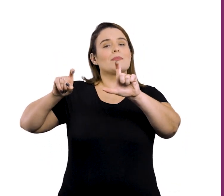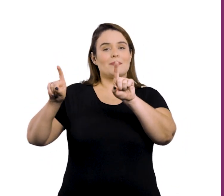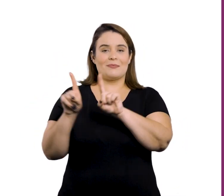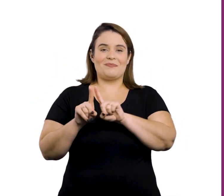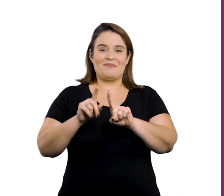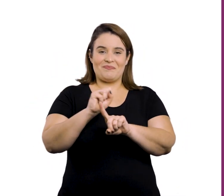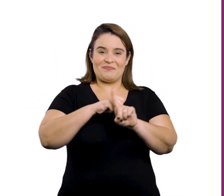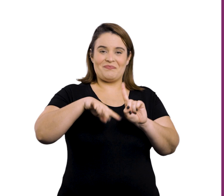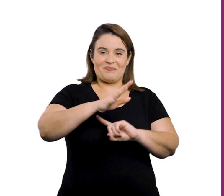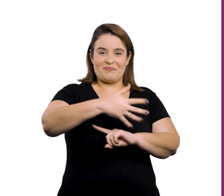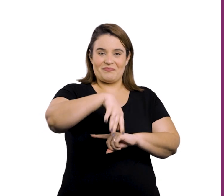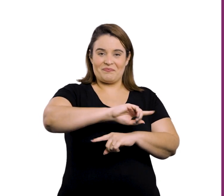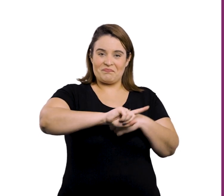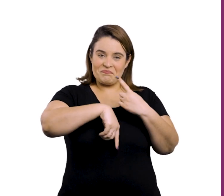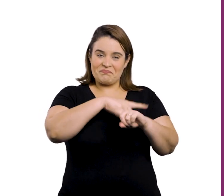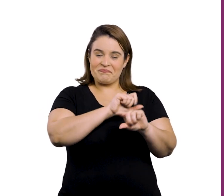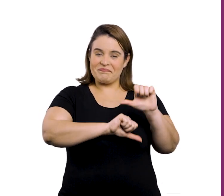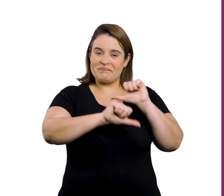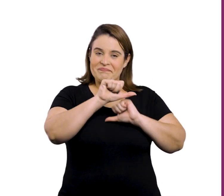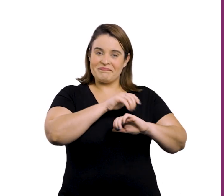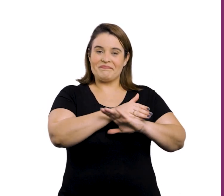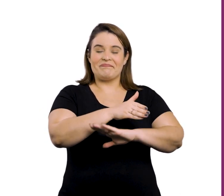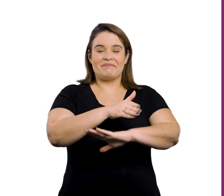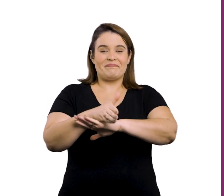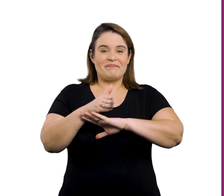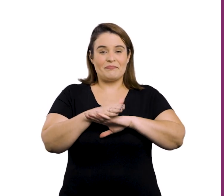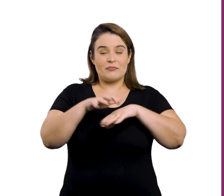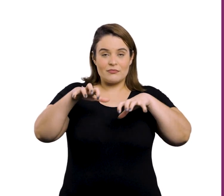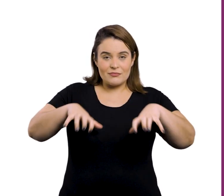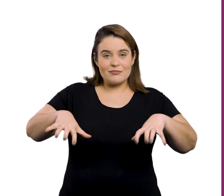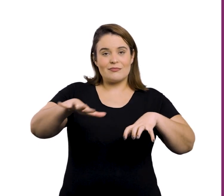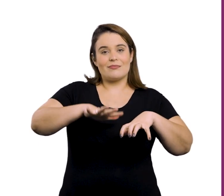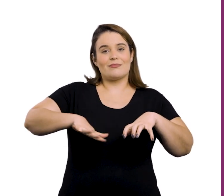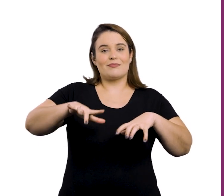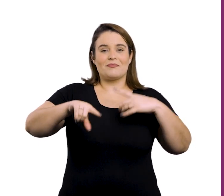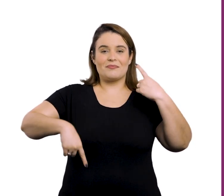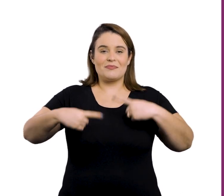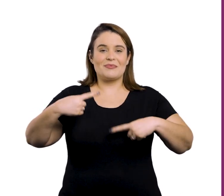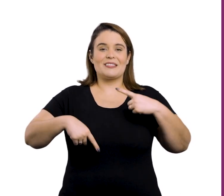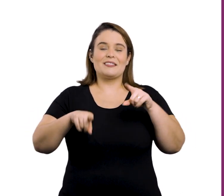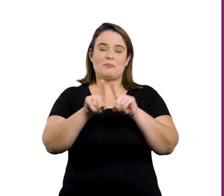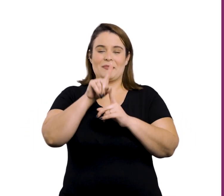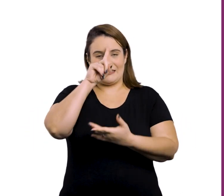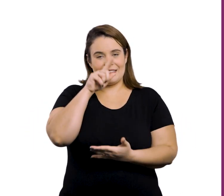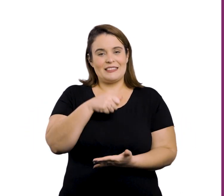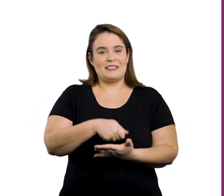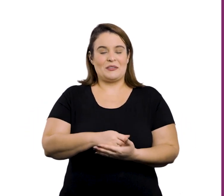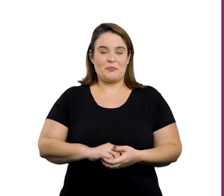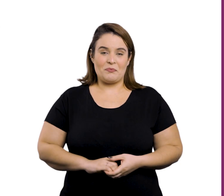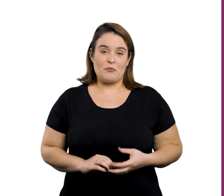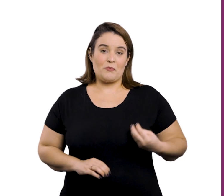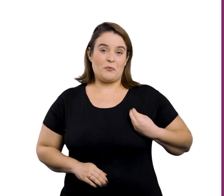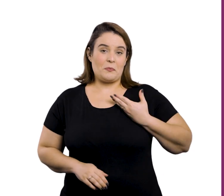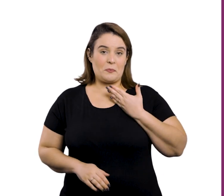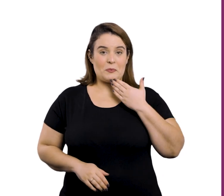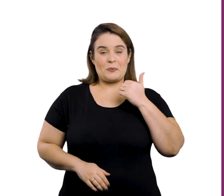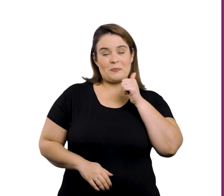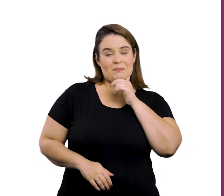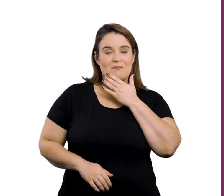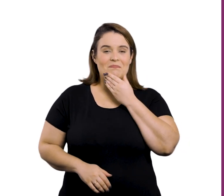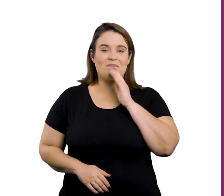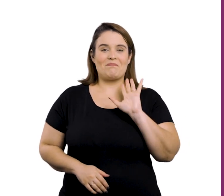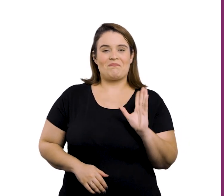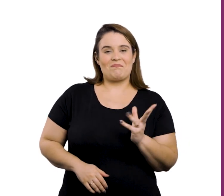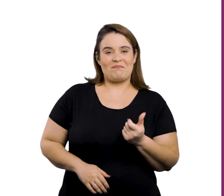a transformação da sociedade por meio da participação em espaços de debate e decisão, para a melhoria das vidas